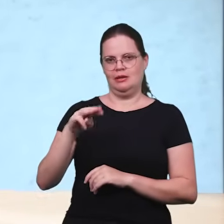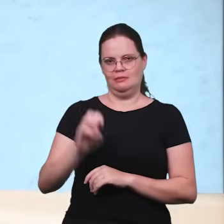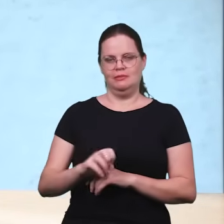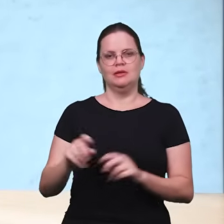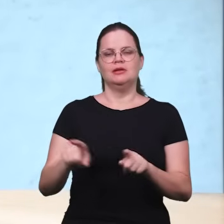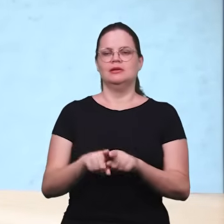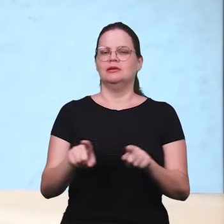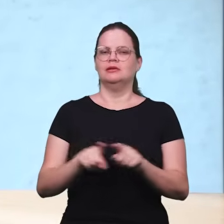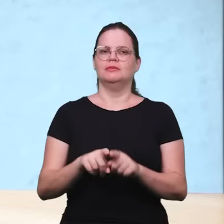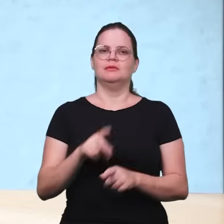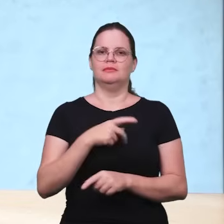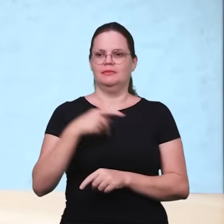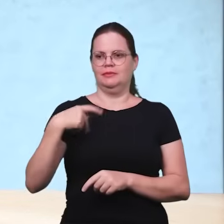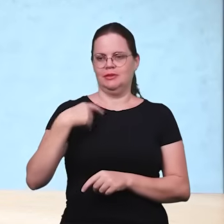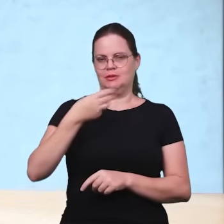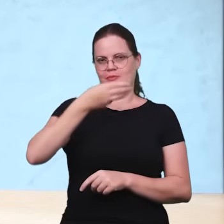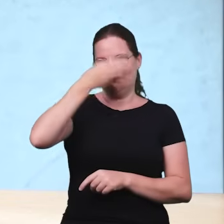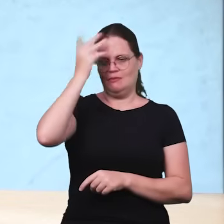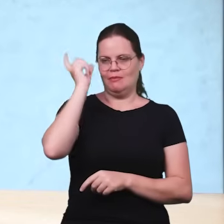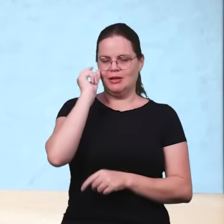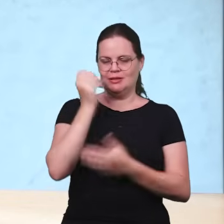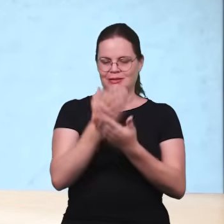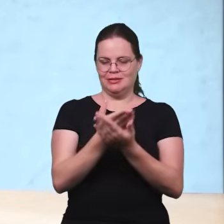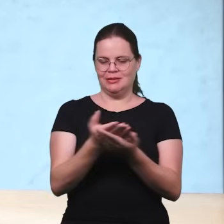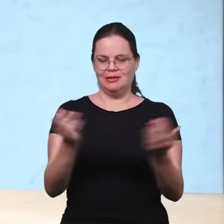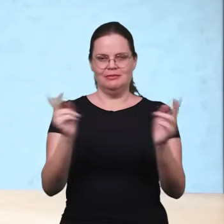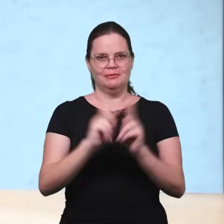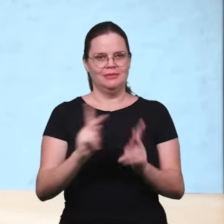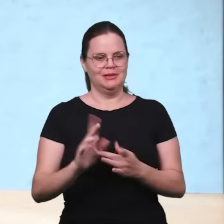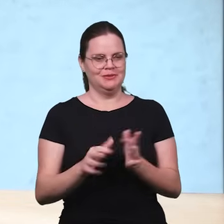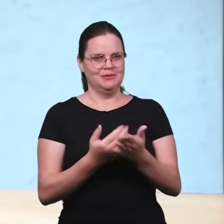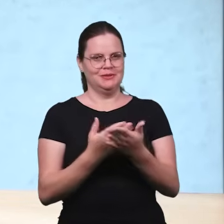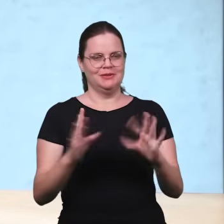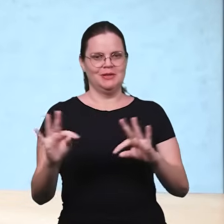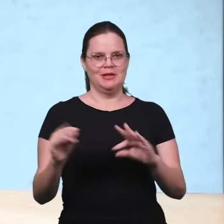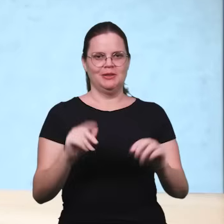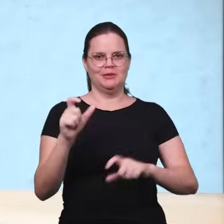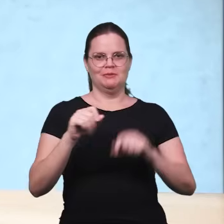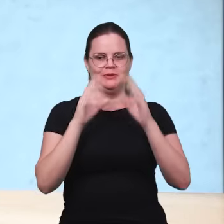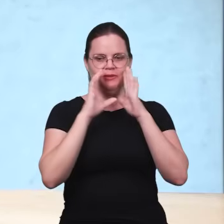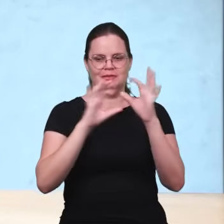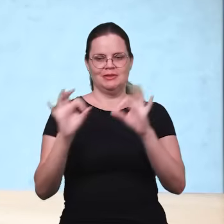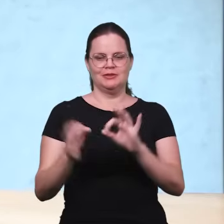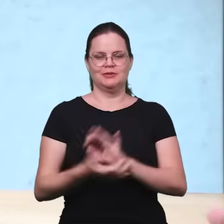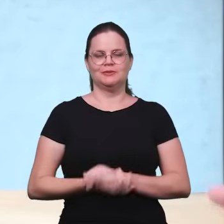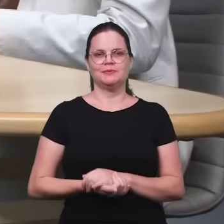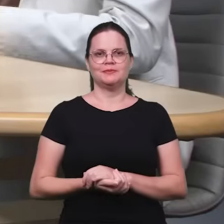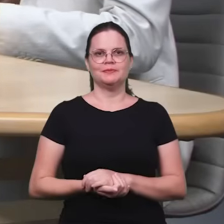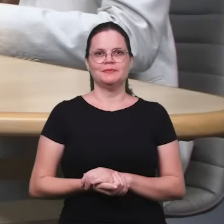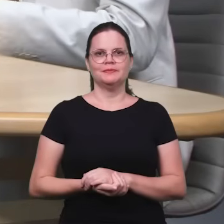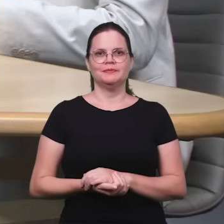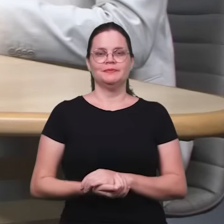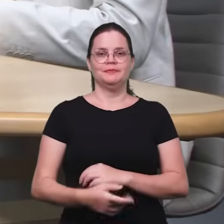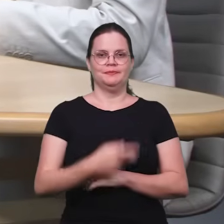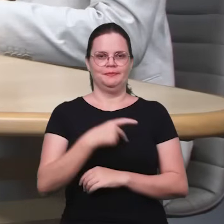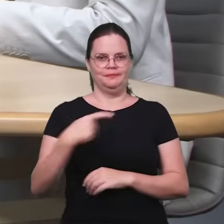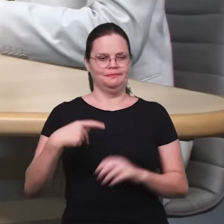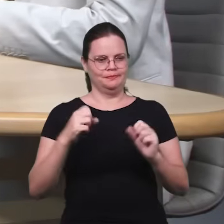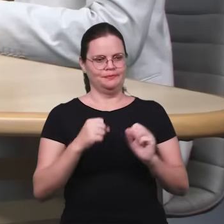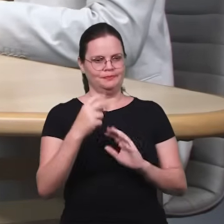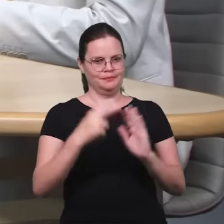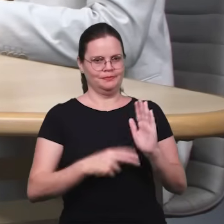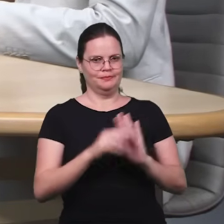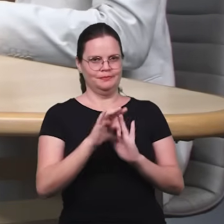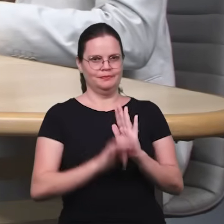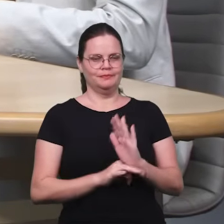a todos os nossos irmãos, amigos que estão assistindo, nós estendemos essa saudação. O pastor Guilherme vai estar lendo o